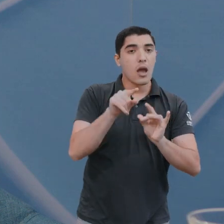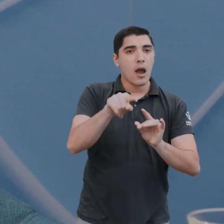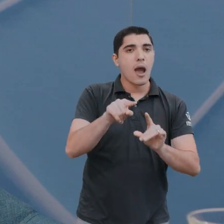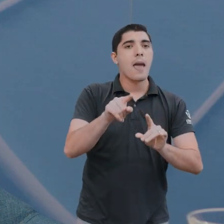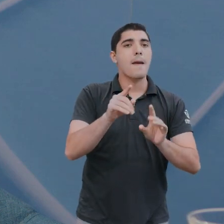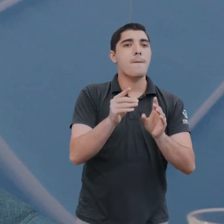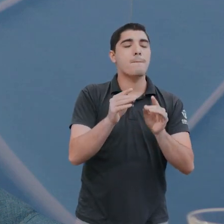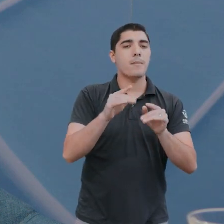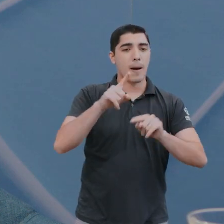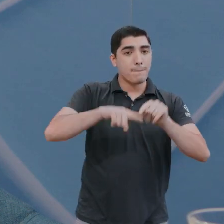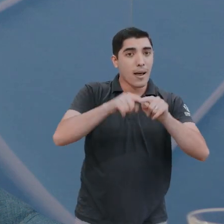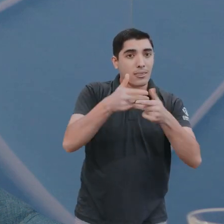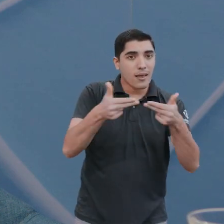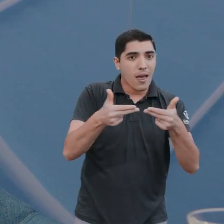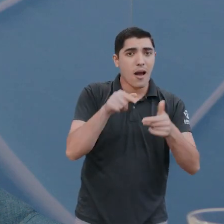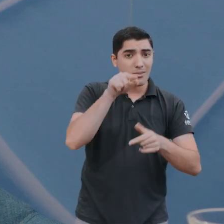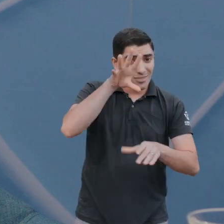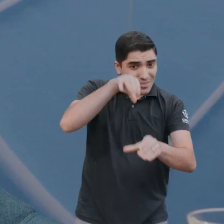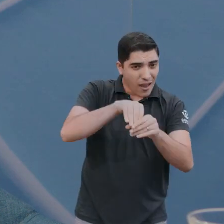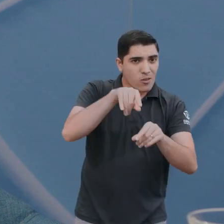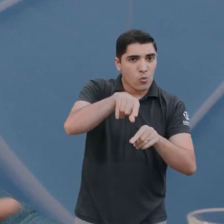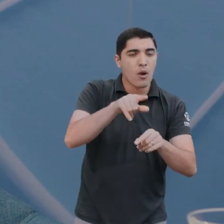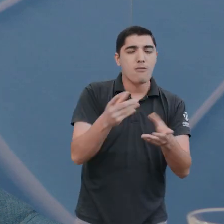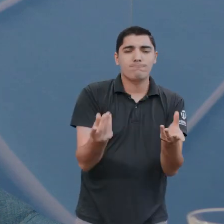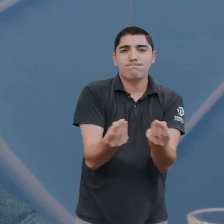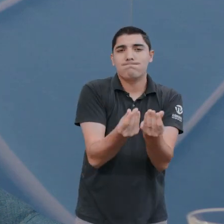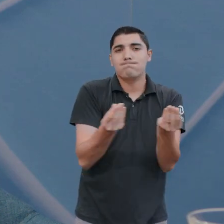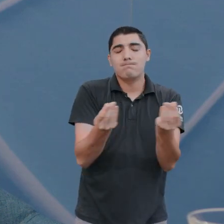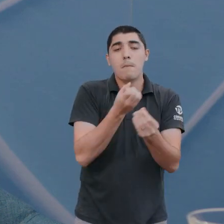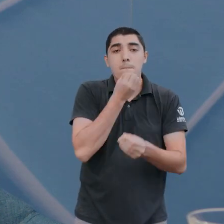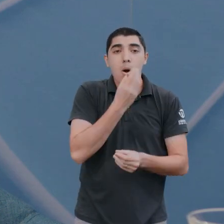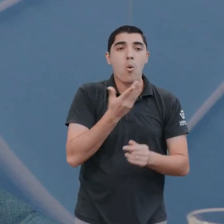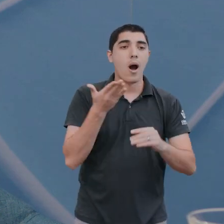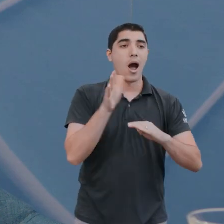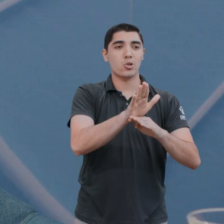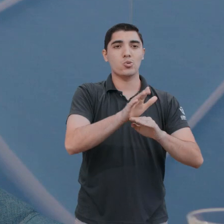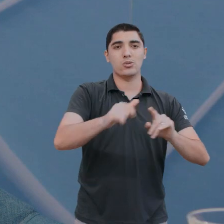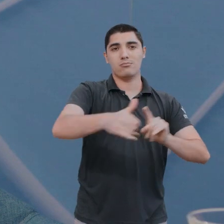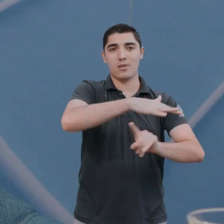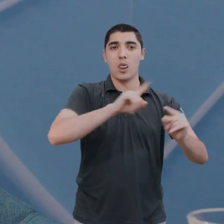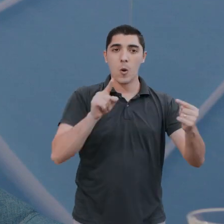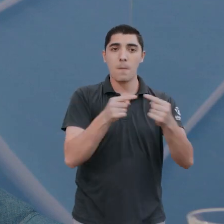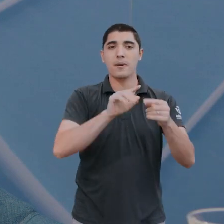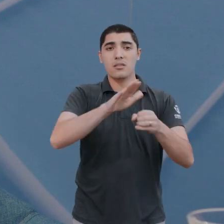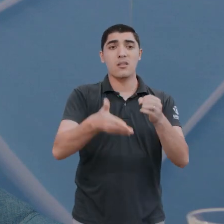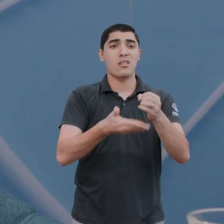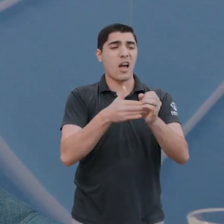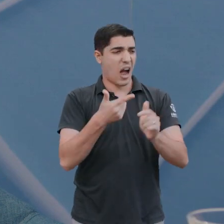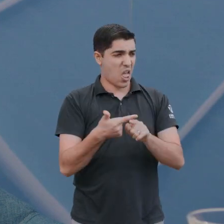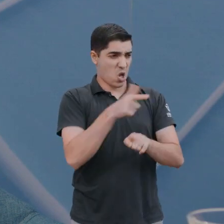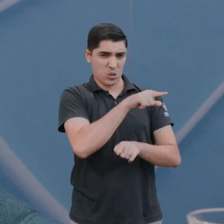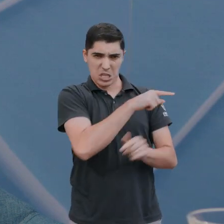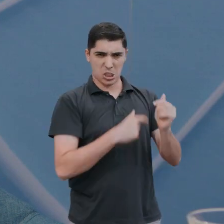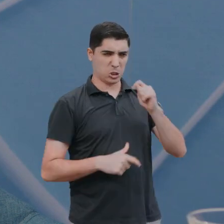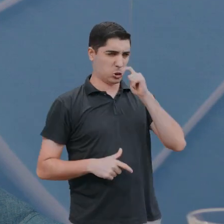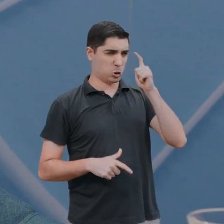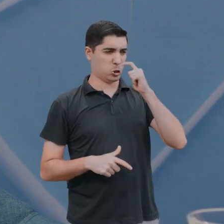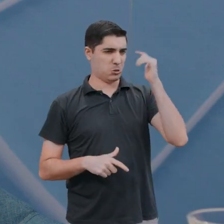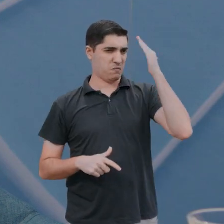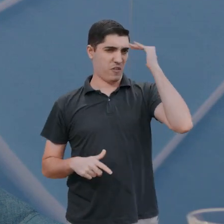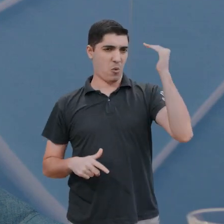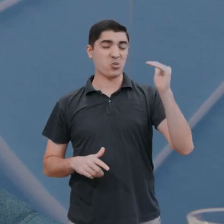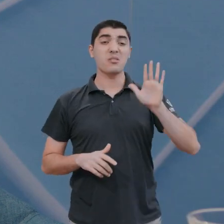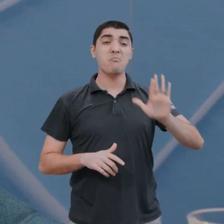e um material biodegradável, do que eu comprar dessas de segunda mão e de primeira linha,